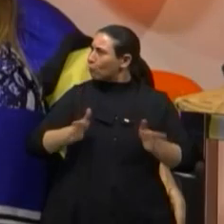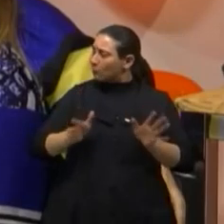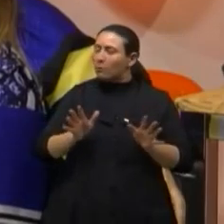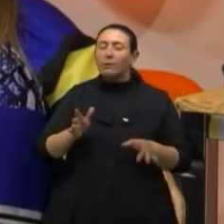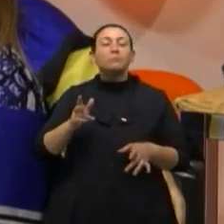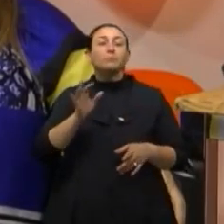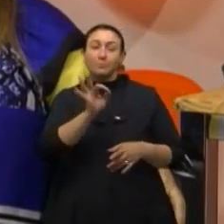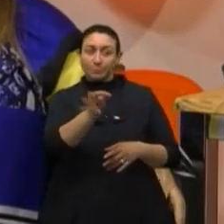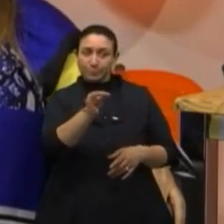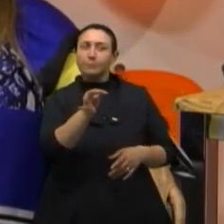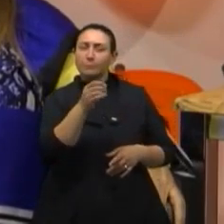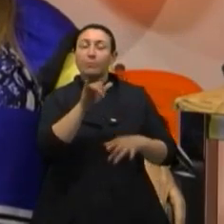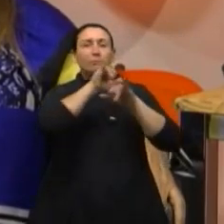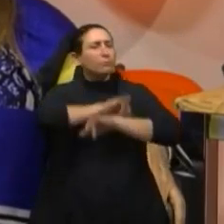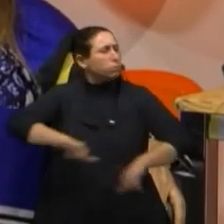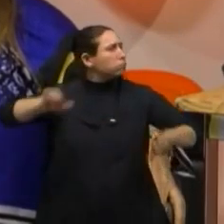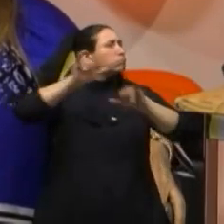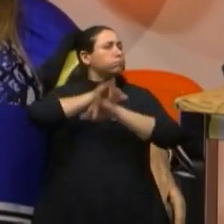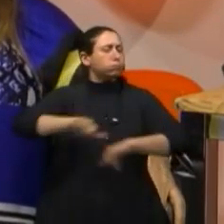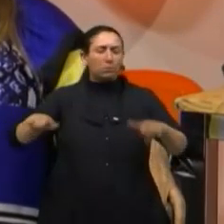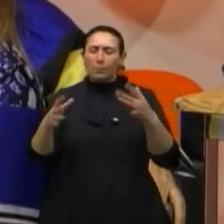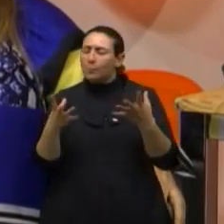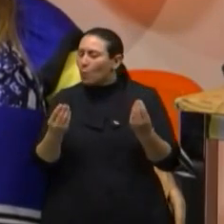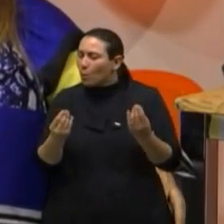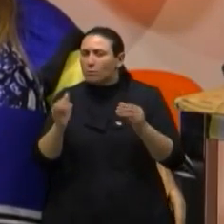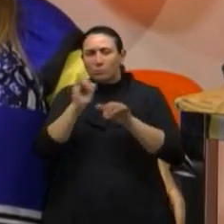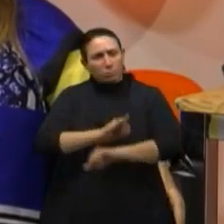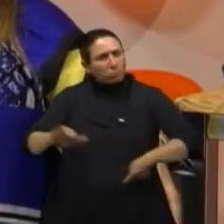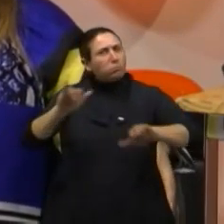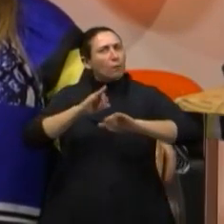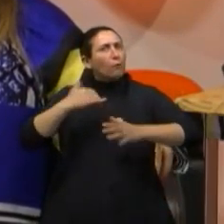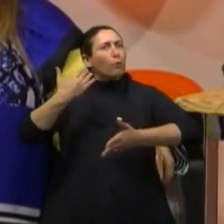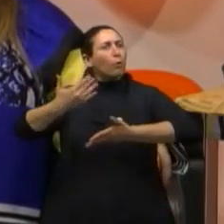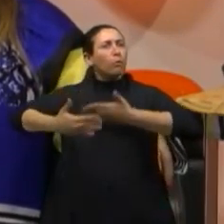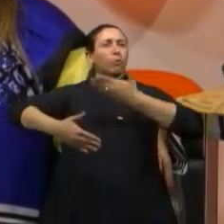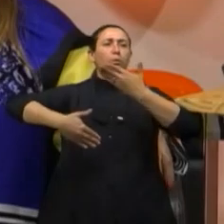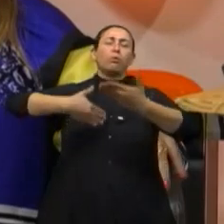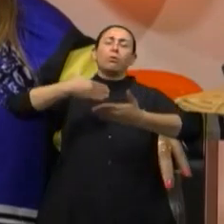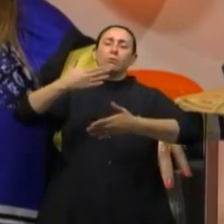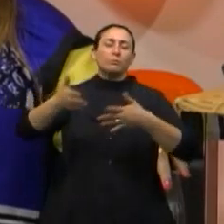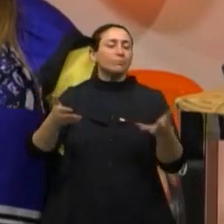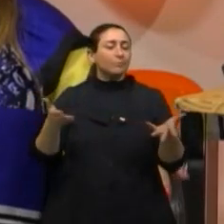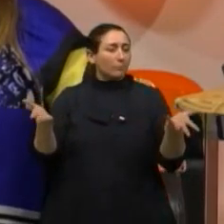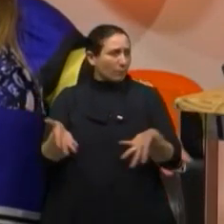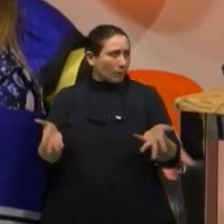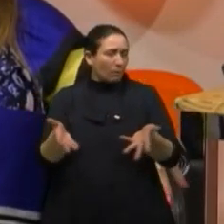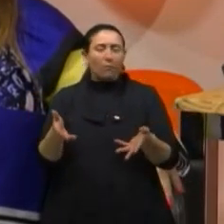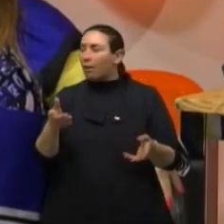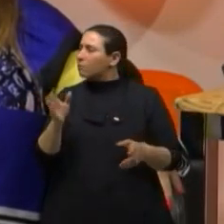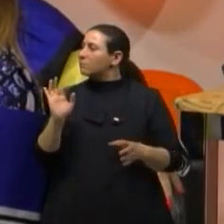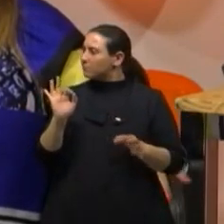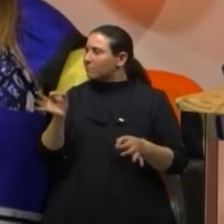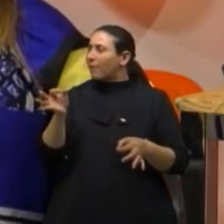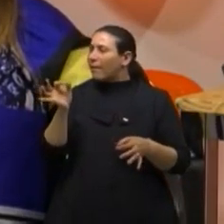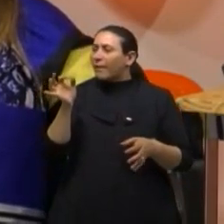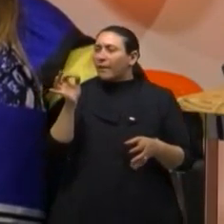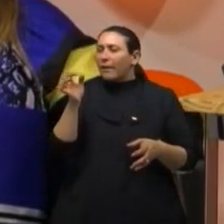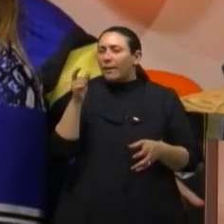alerta bom nesse sentido muito Ah que foi evoluindo eu ainda quando solicito os pacientes paraos